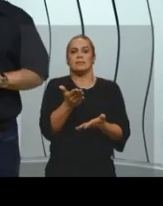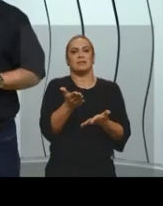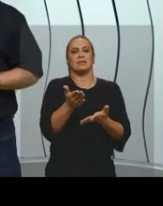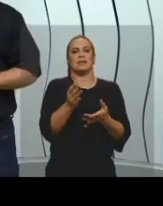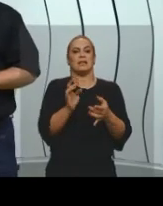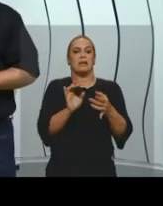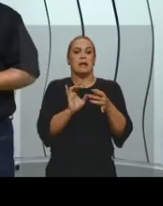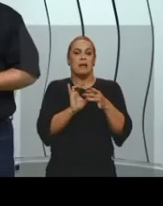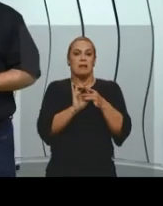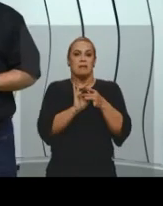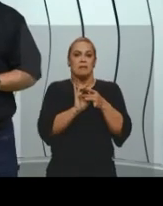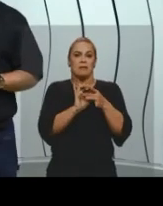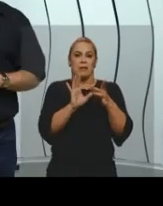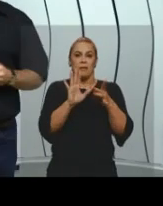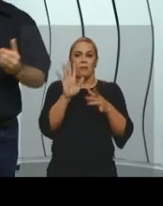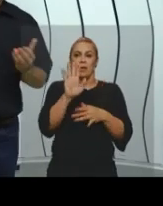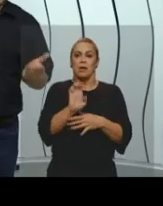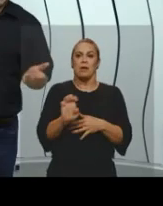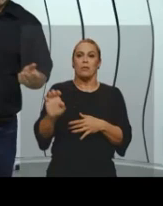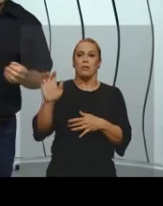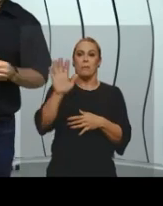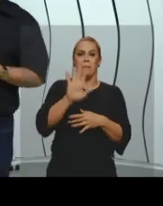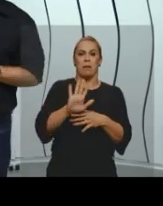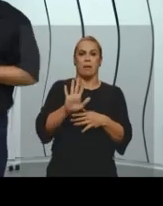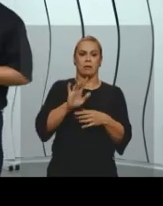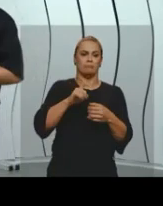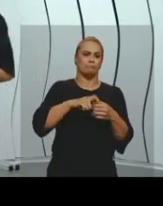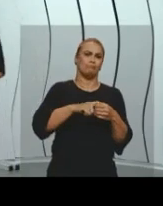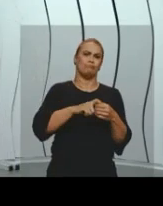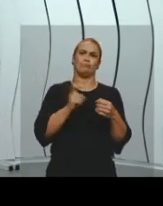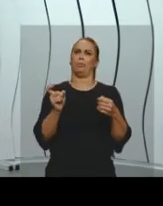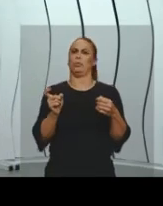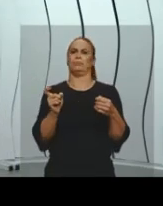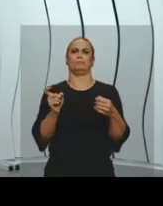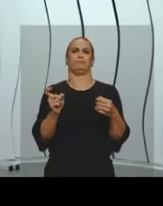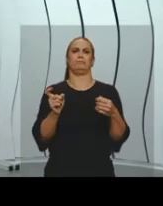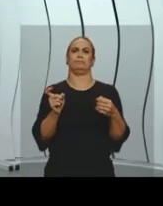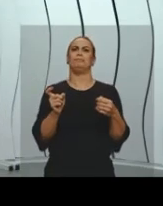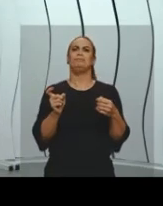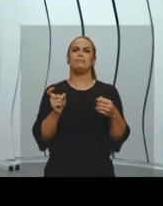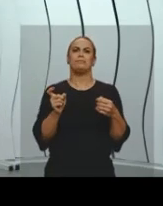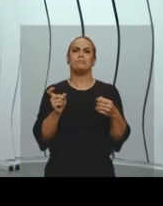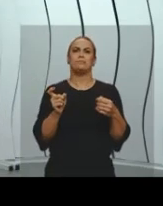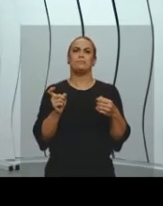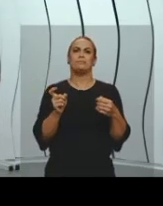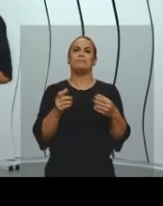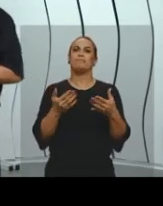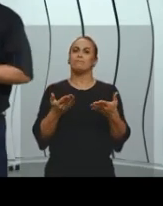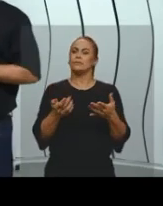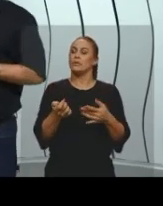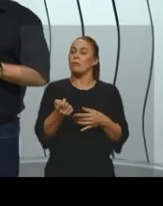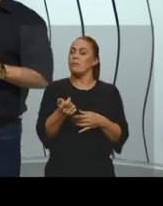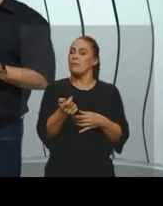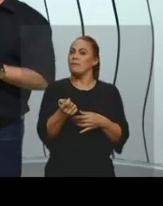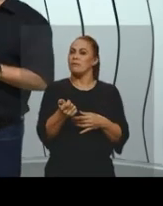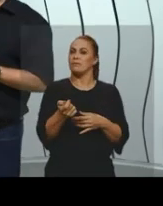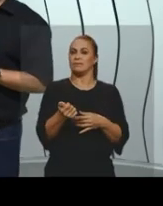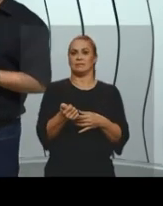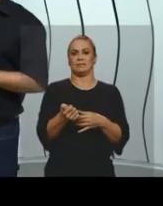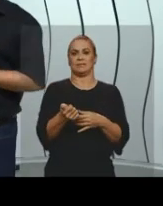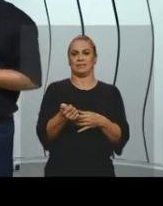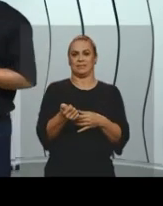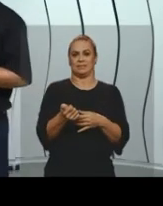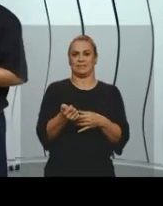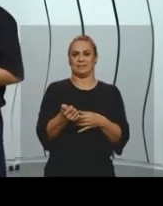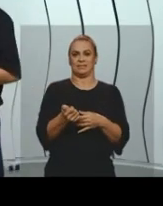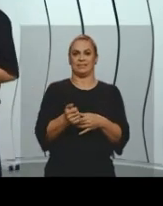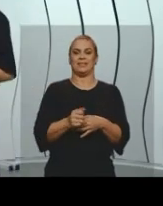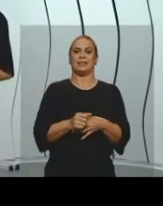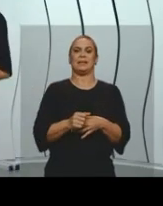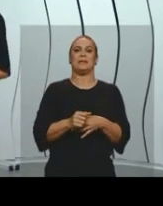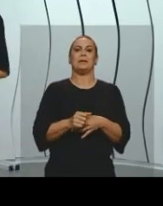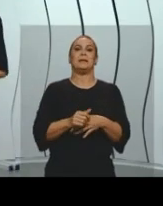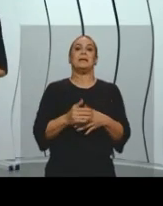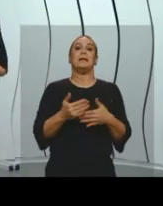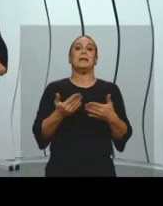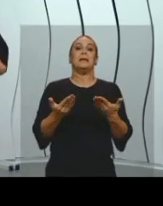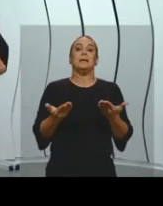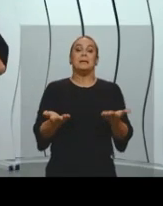União Europeia. O famoso Brexit, Britain exit, né? Saída da Inglaterra.